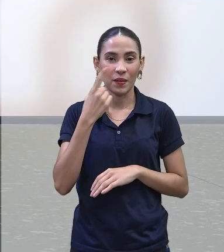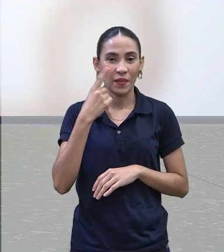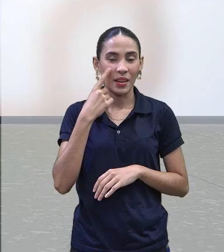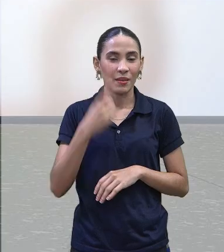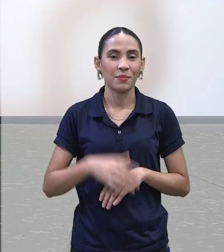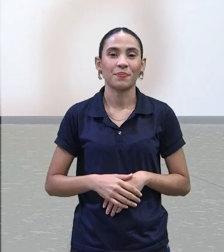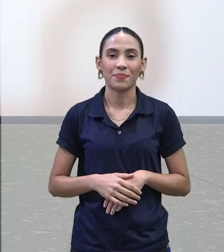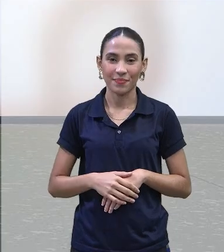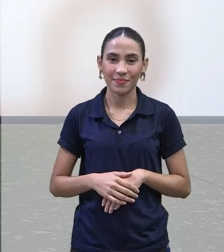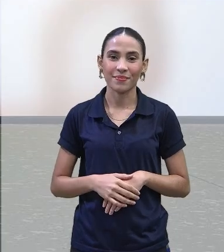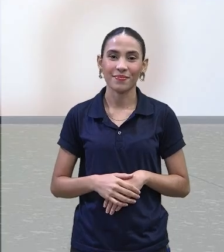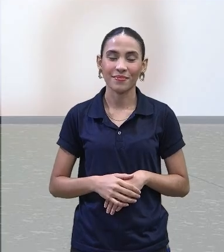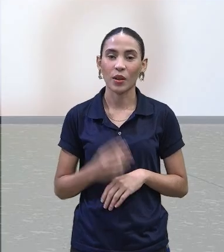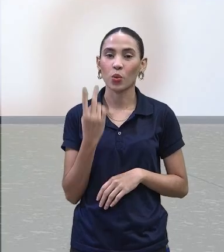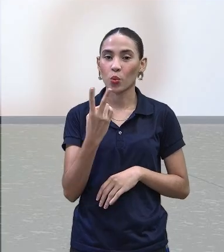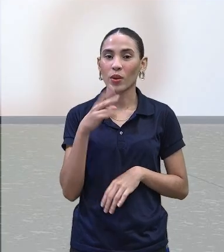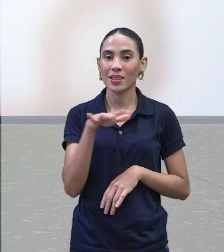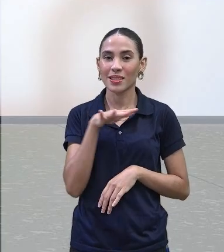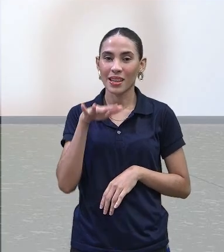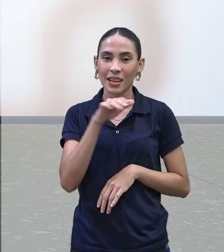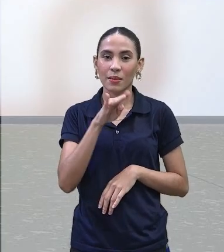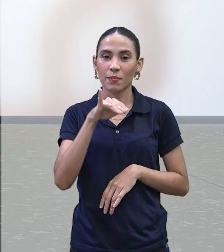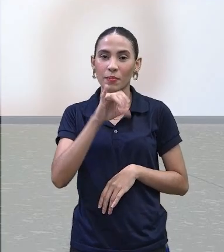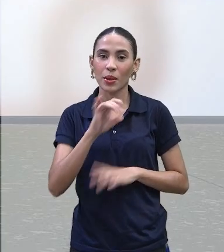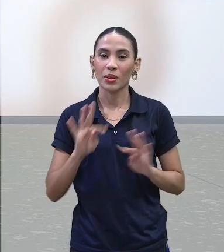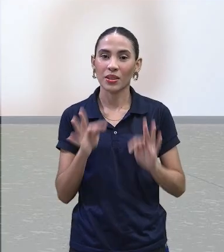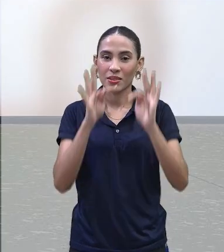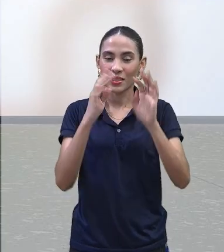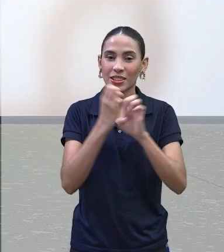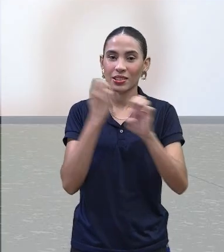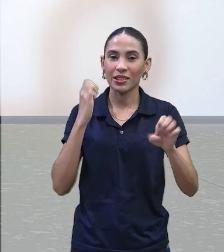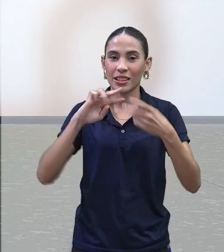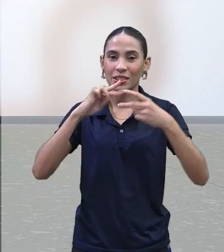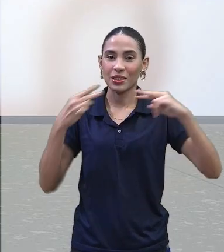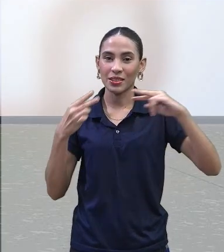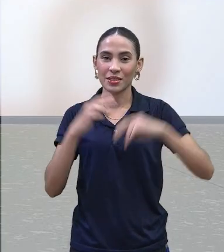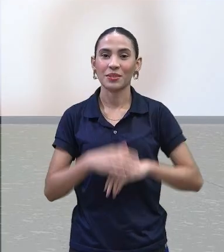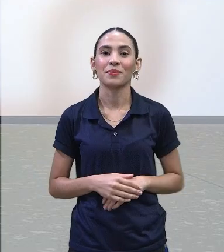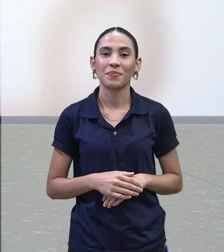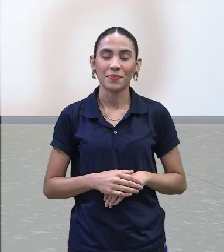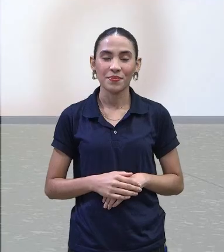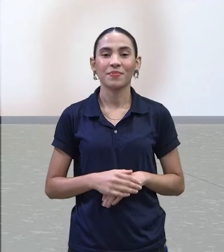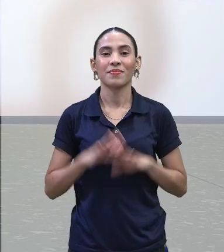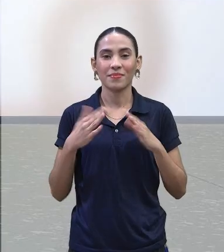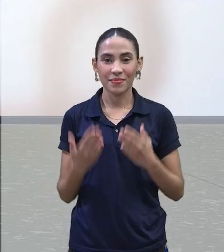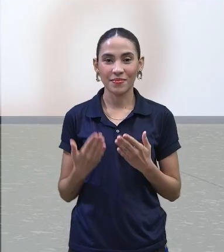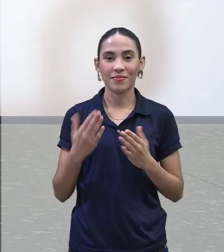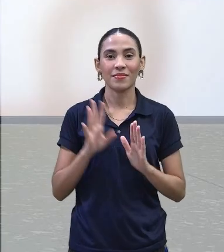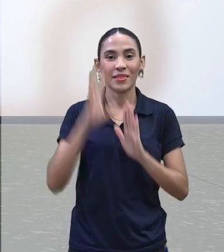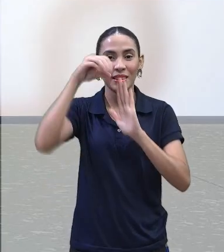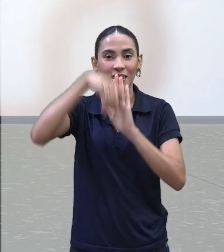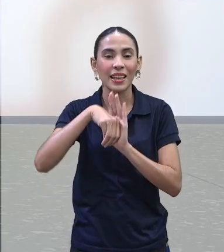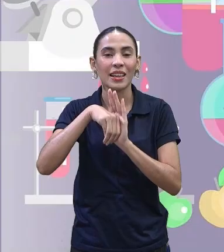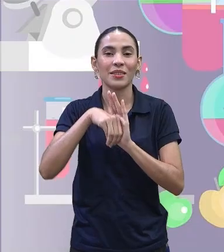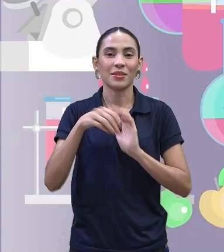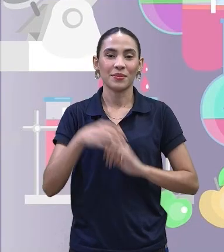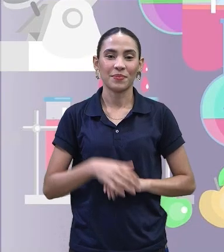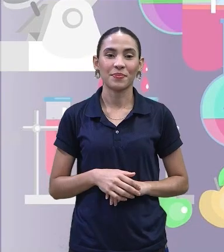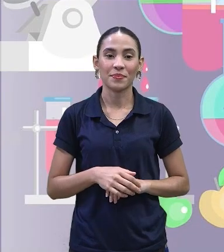pouquinho mais sobre essas duas áreas, biotecnologia e a engenharia genética, que está, então, inserida dentro